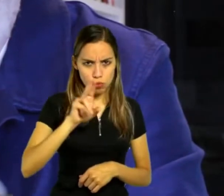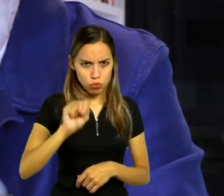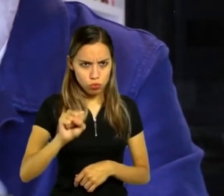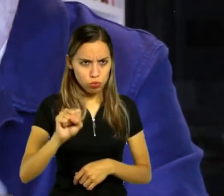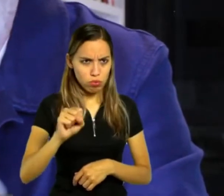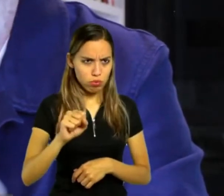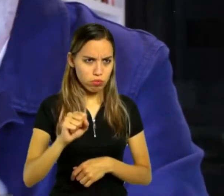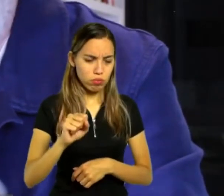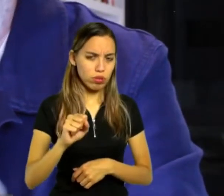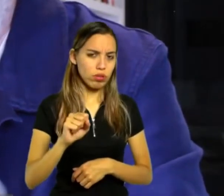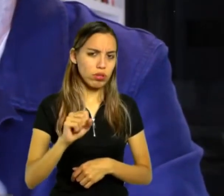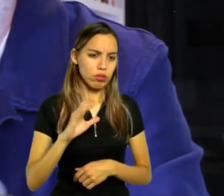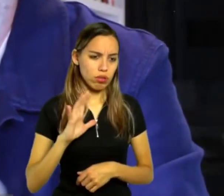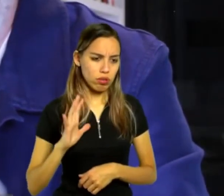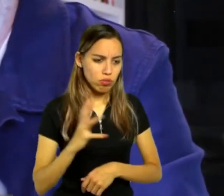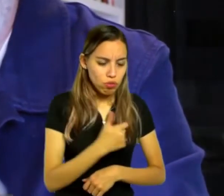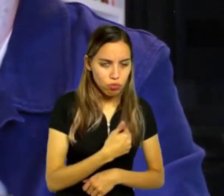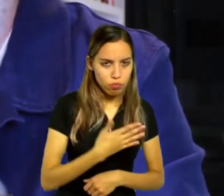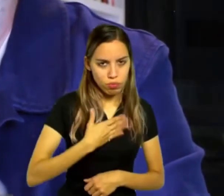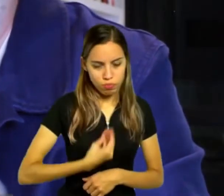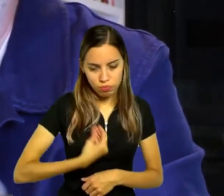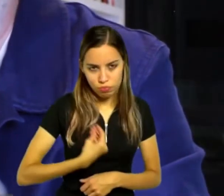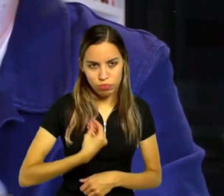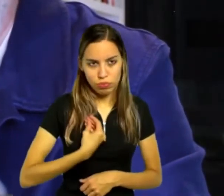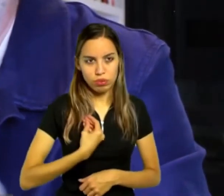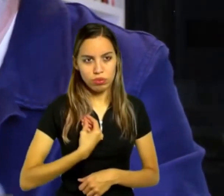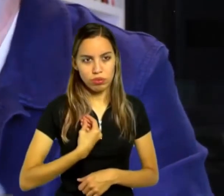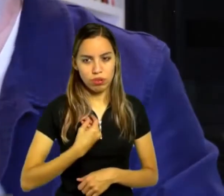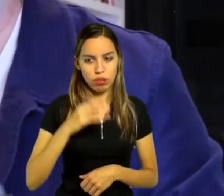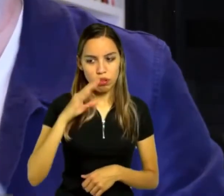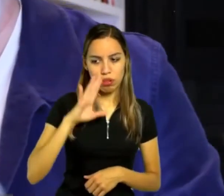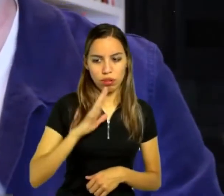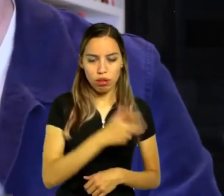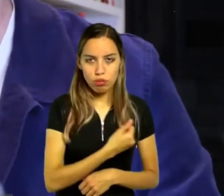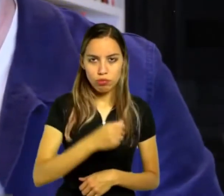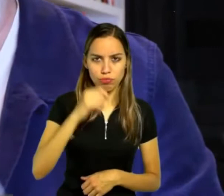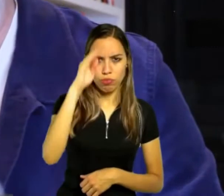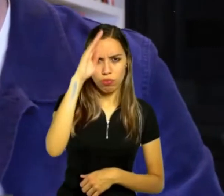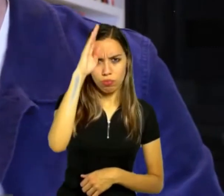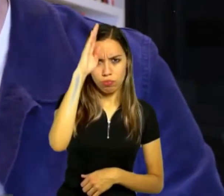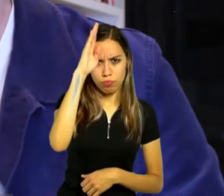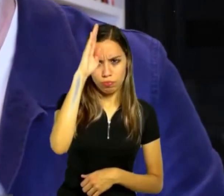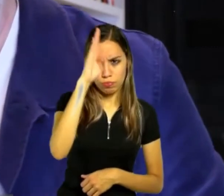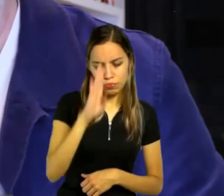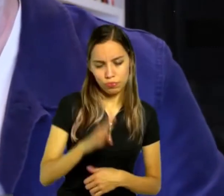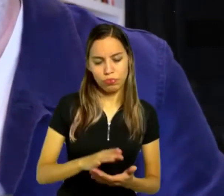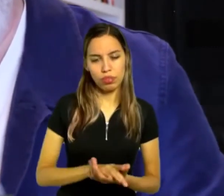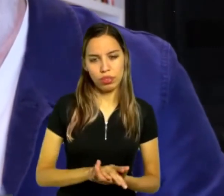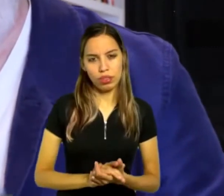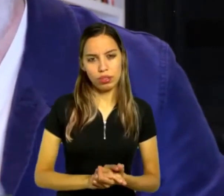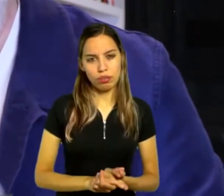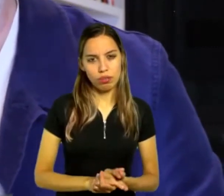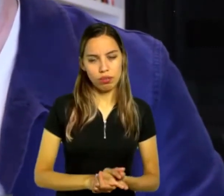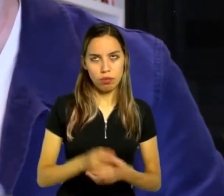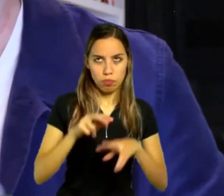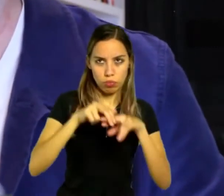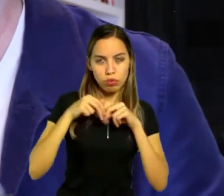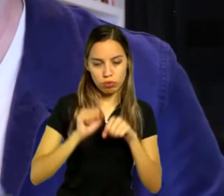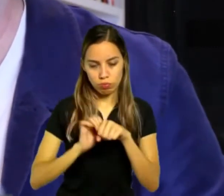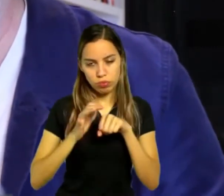a pátria, digamos assim, do ponto de vista na pandemia. Mas o que eu vejo e o que eu leio com